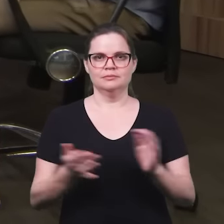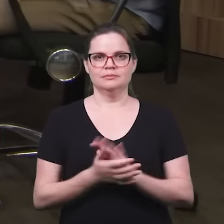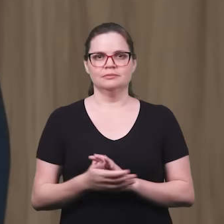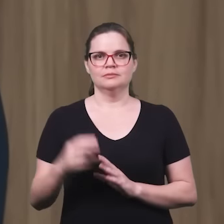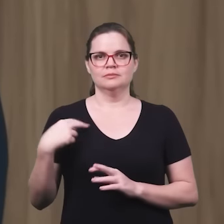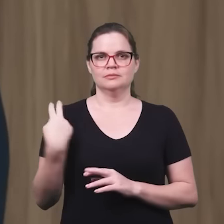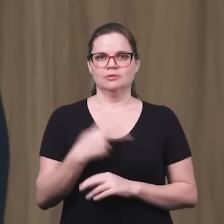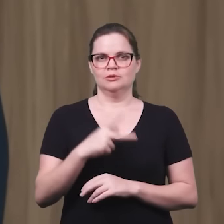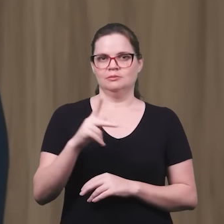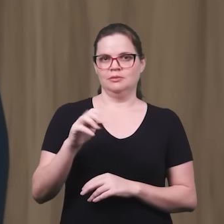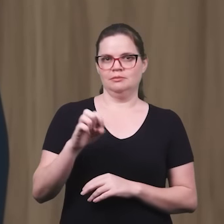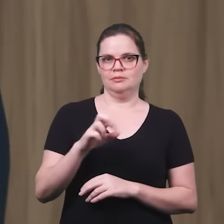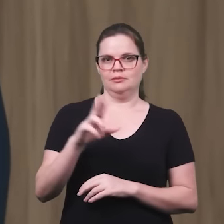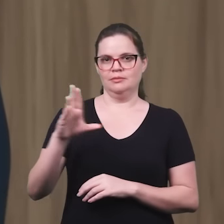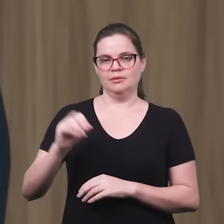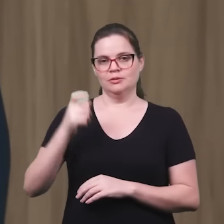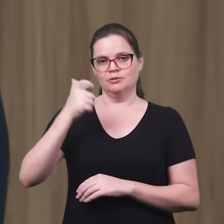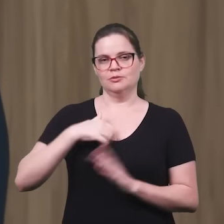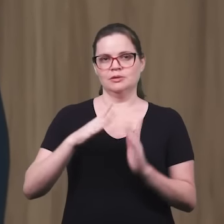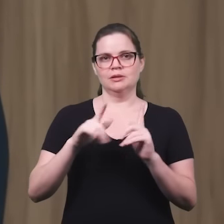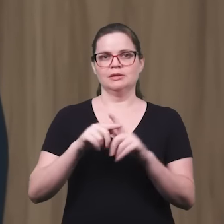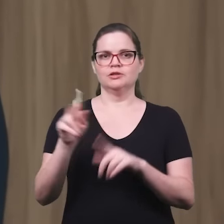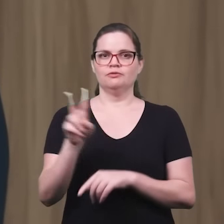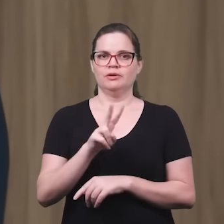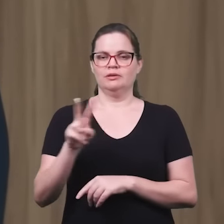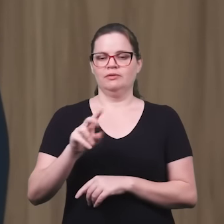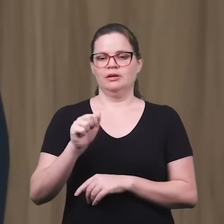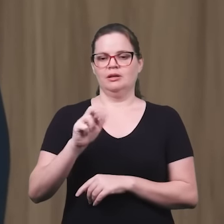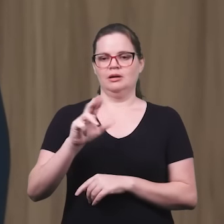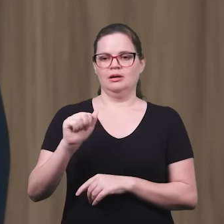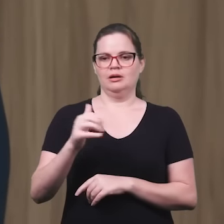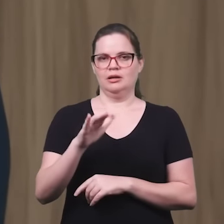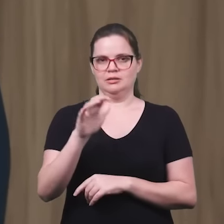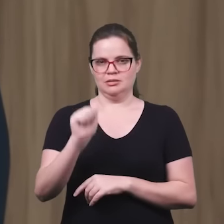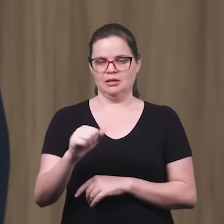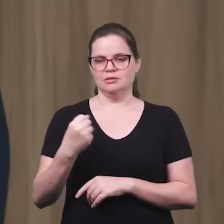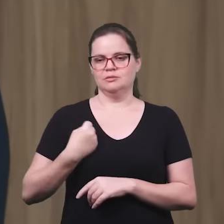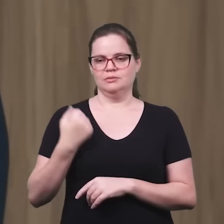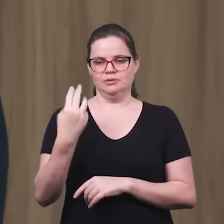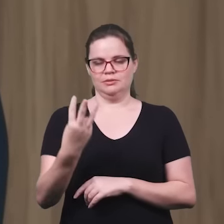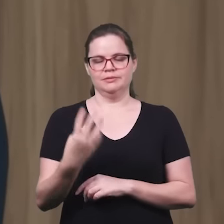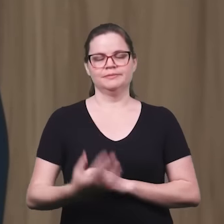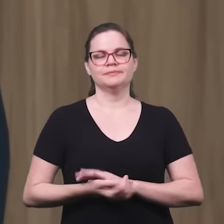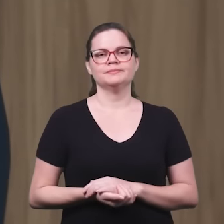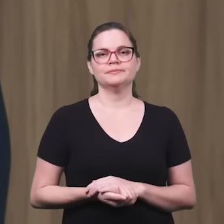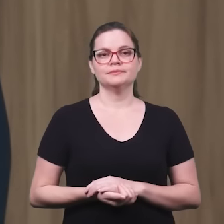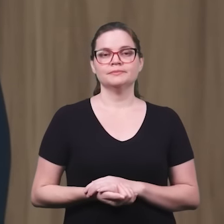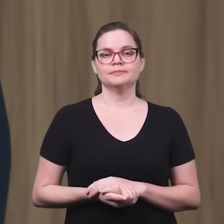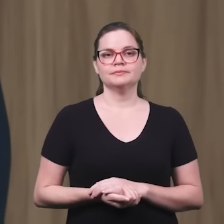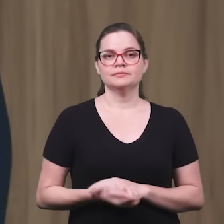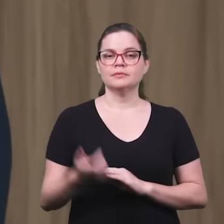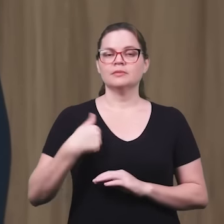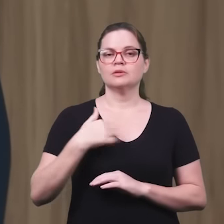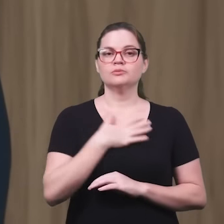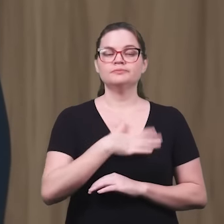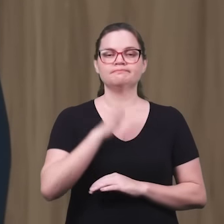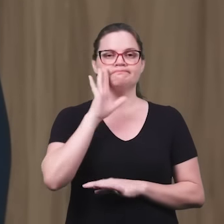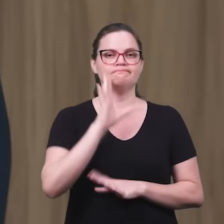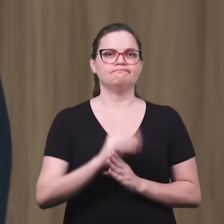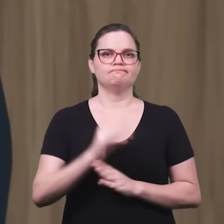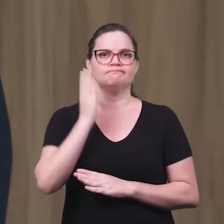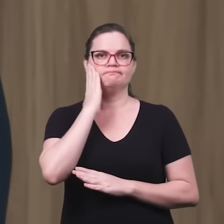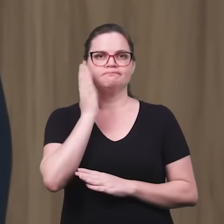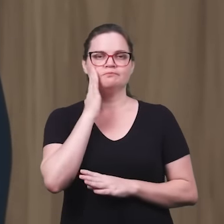meu nome é Pedro, eu sou da igreja de Araças 3, em Vila Velha, ministério do pastor Fabiano Polonini, e eu gostaria de